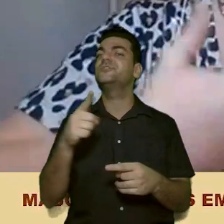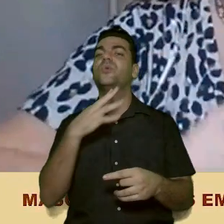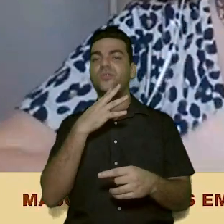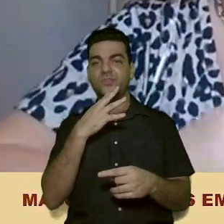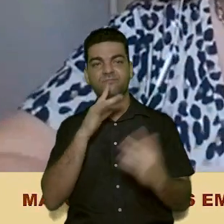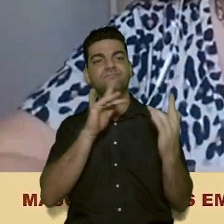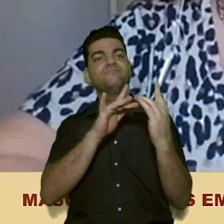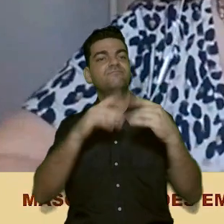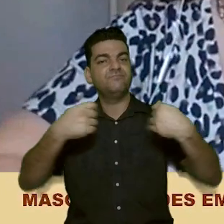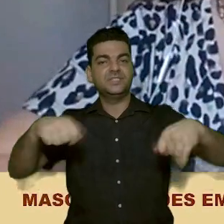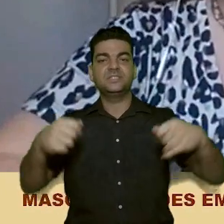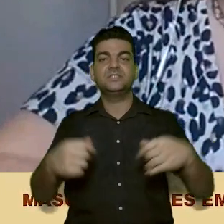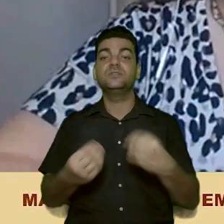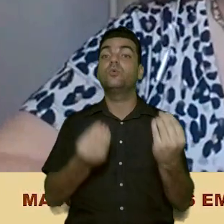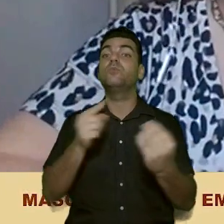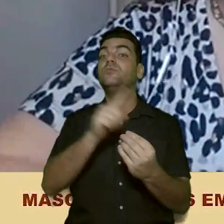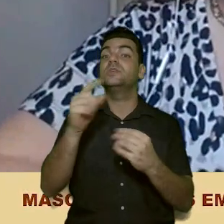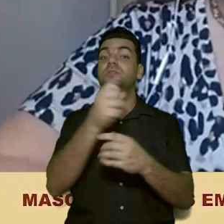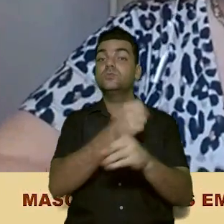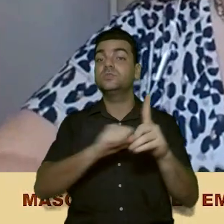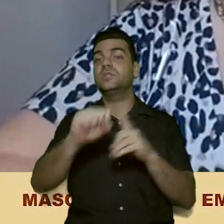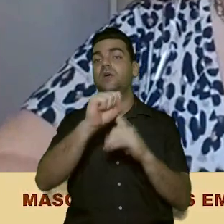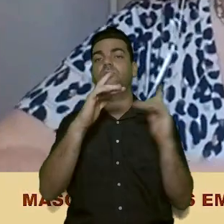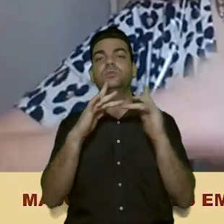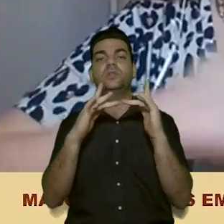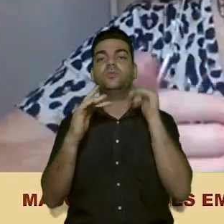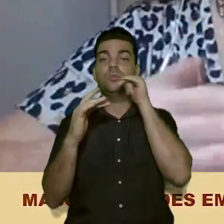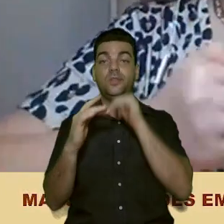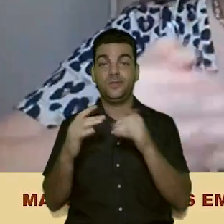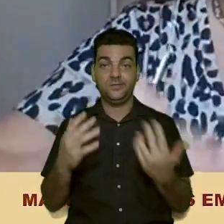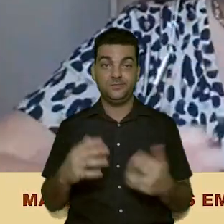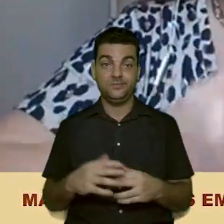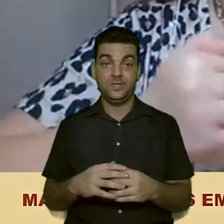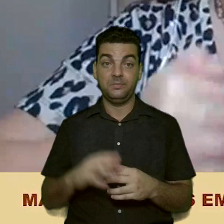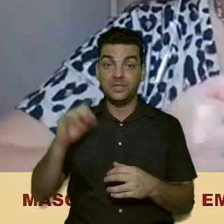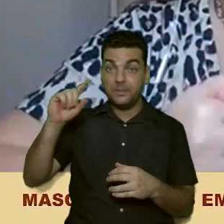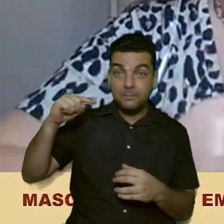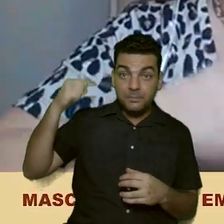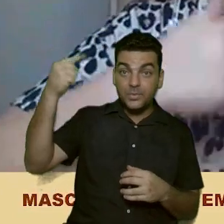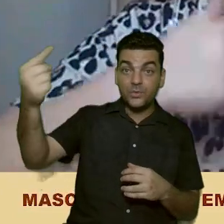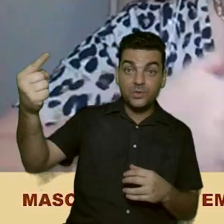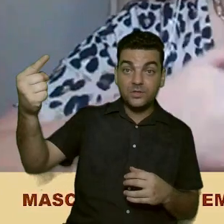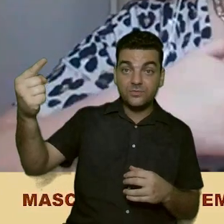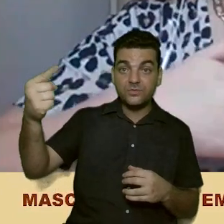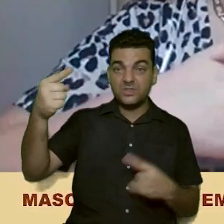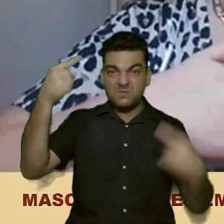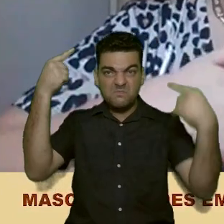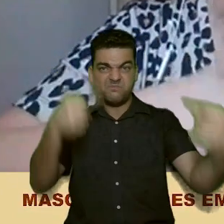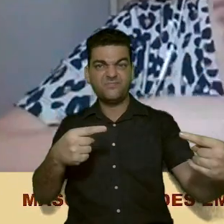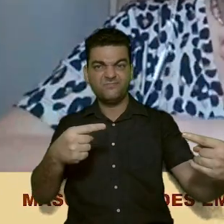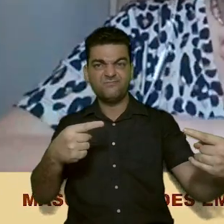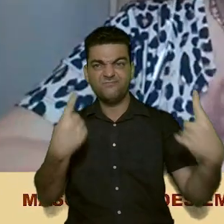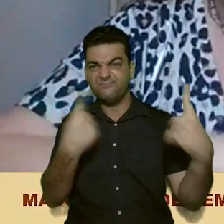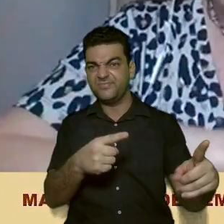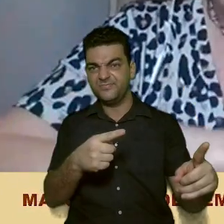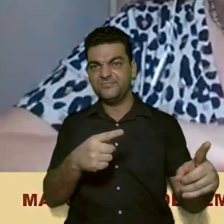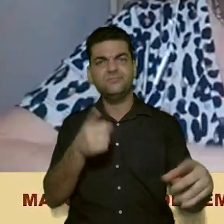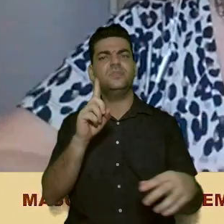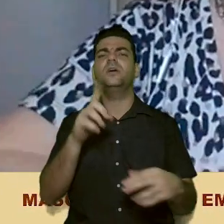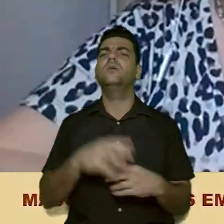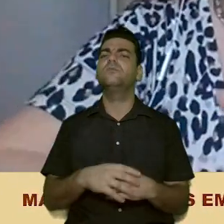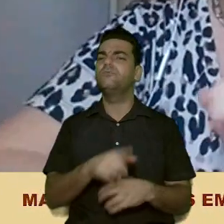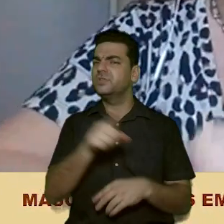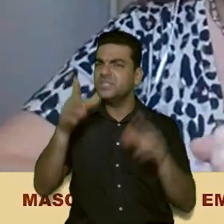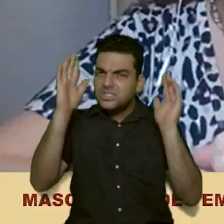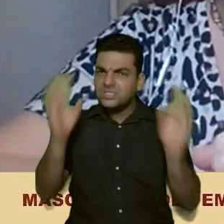conhecer como as mulheres foram socializadas para evitar que no cotidiano, no dia a dia, vocês pratiquem uma série